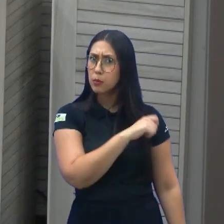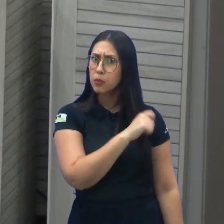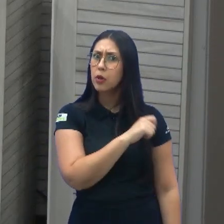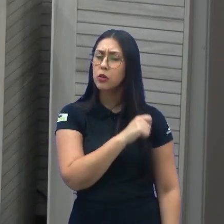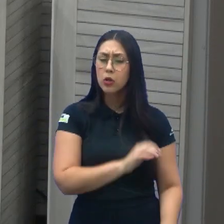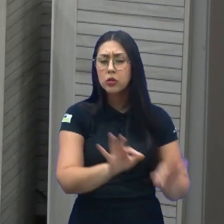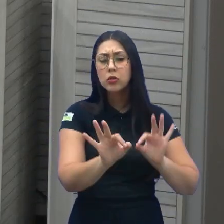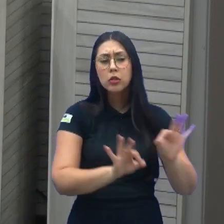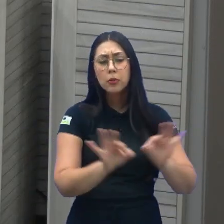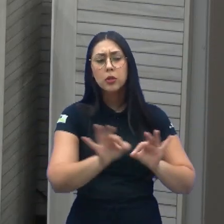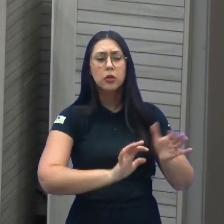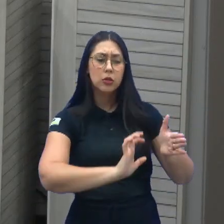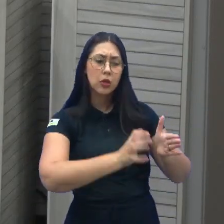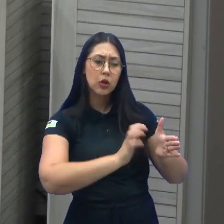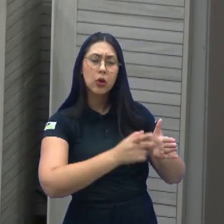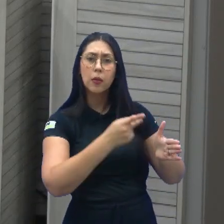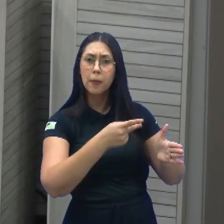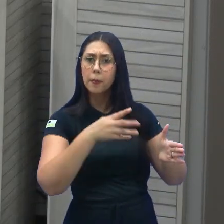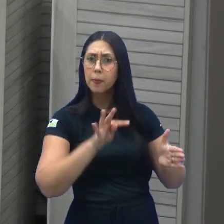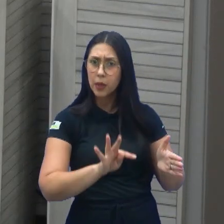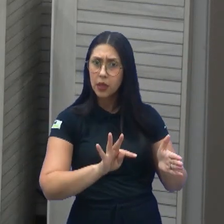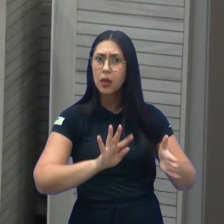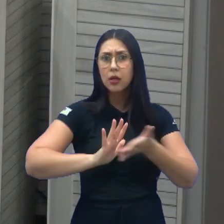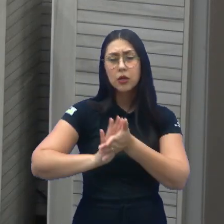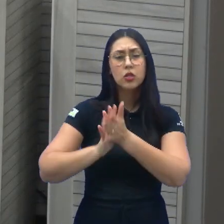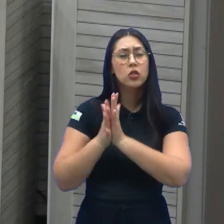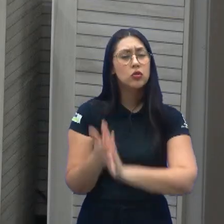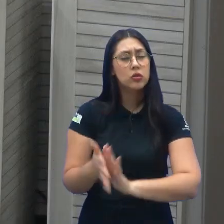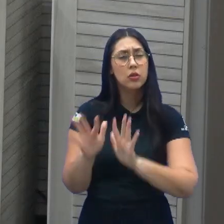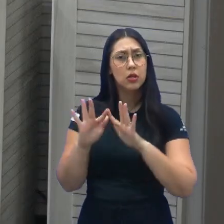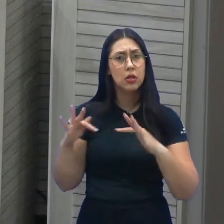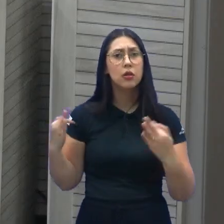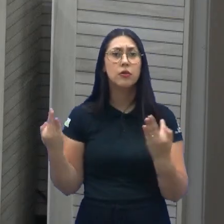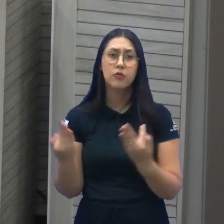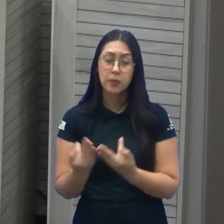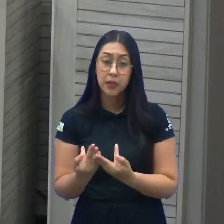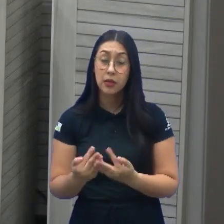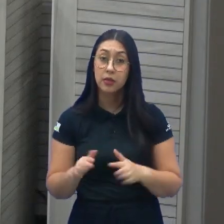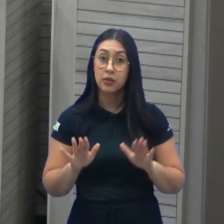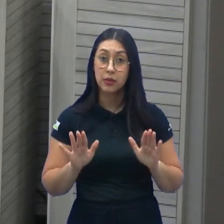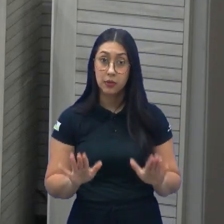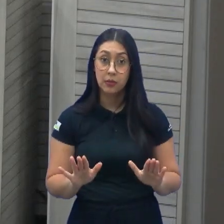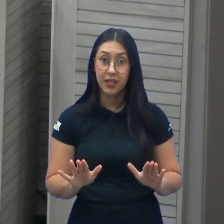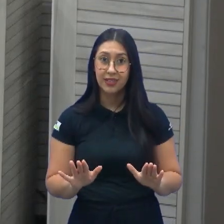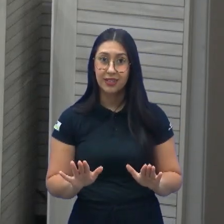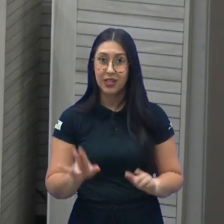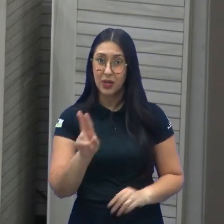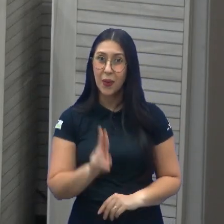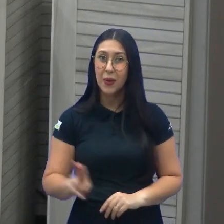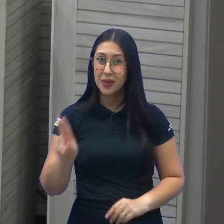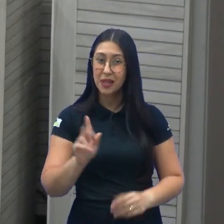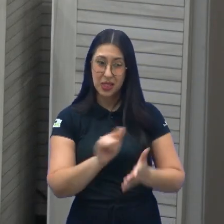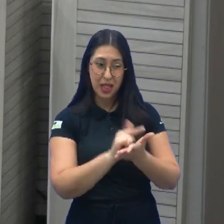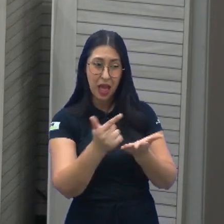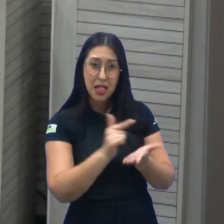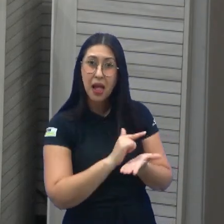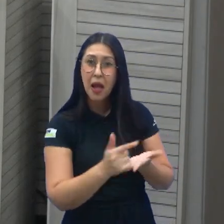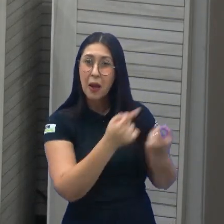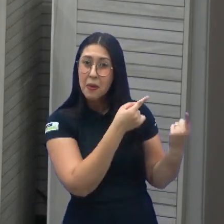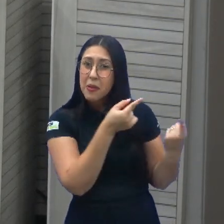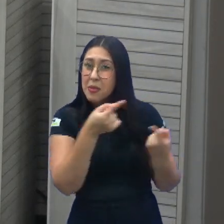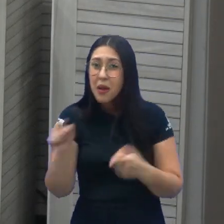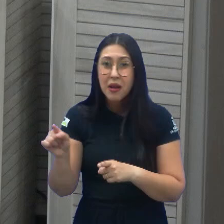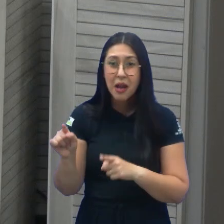do PT, de destruição do indivíduo, da nossa família. Agora, usar a matéria para atacar a igreja, atacar